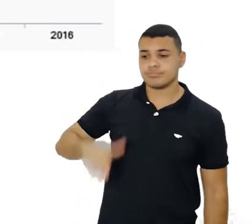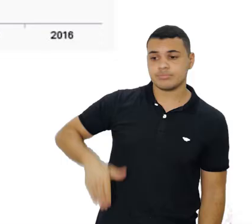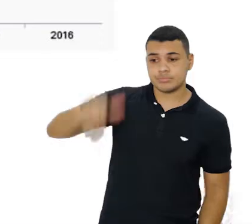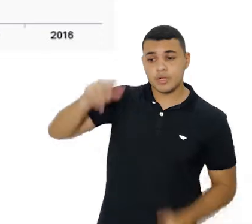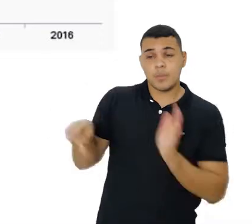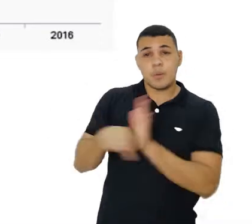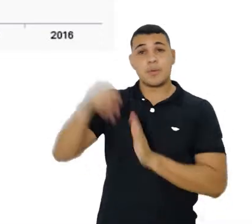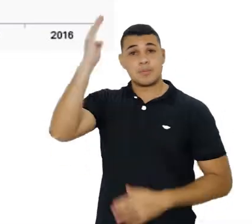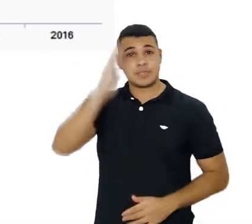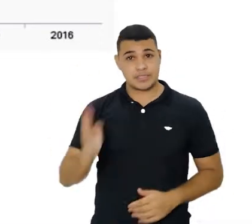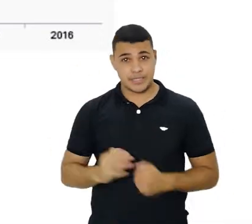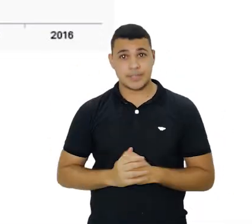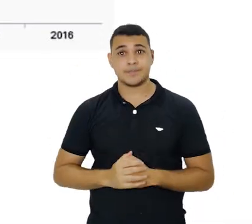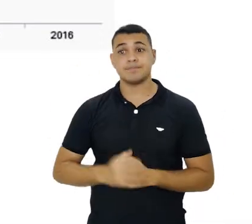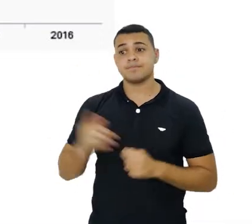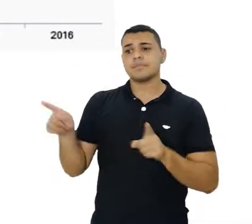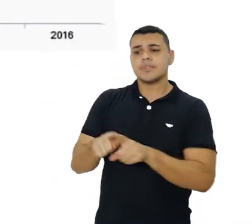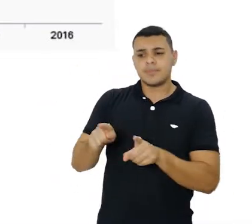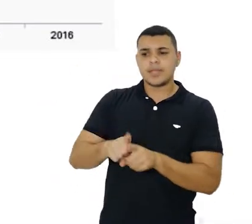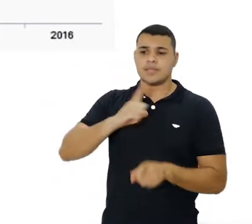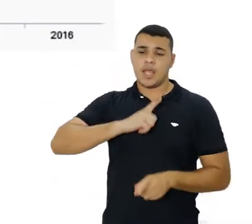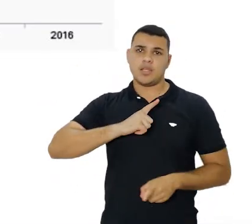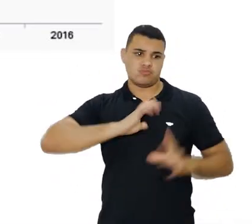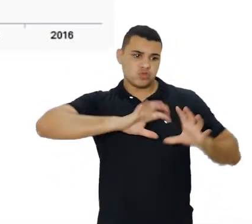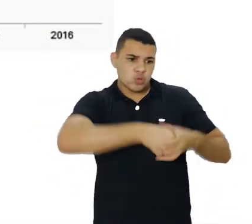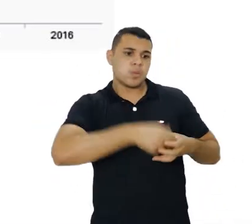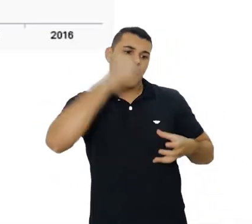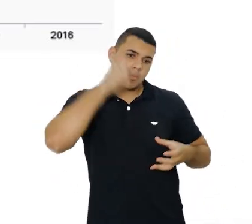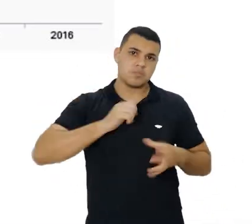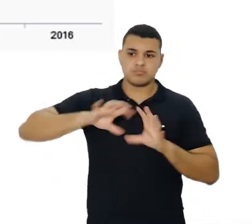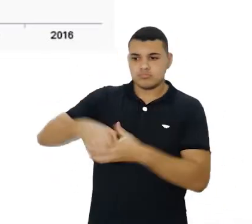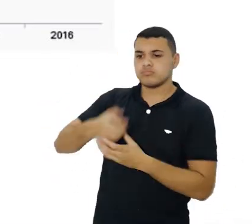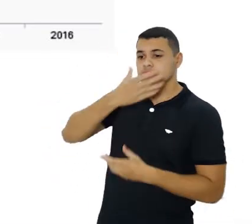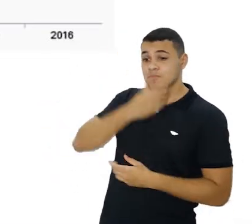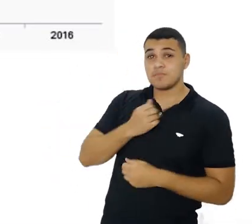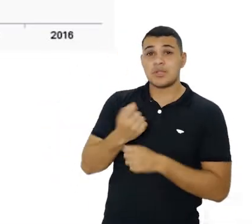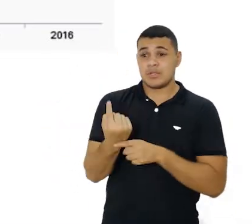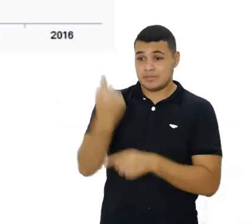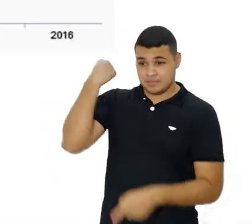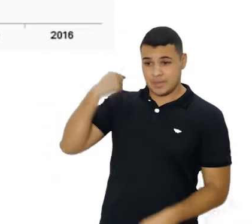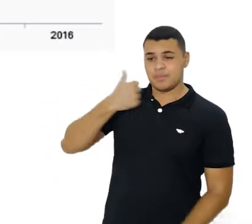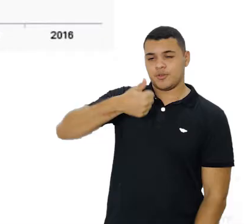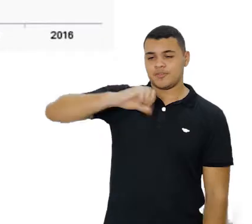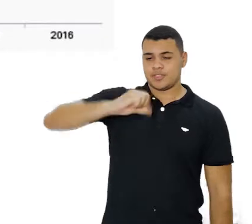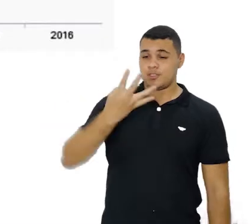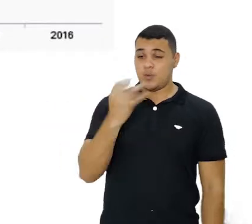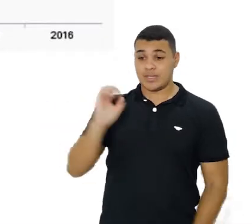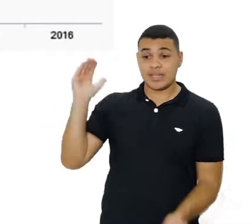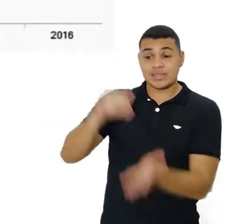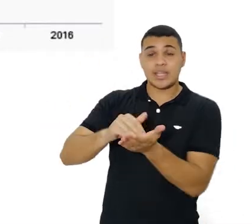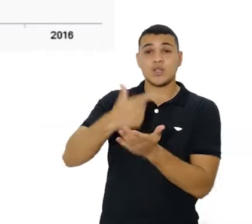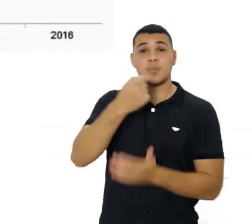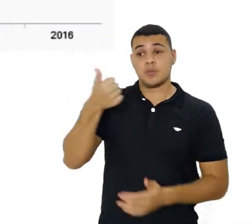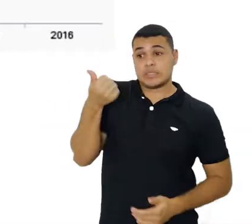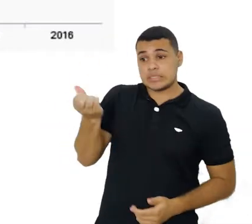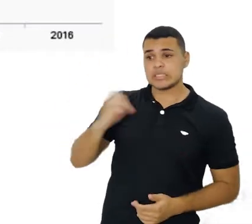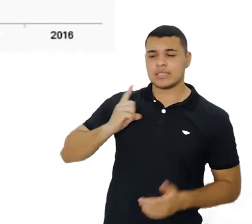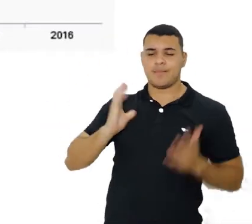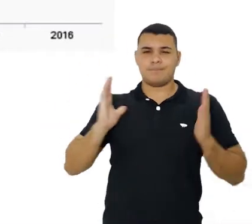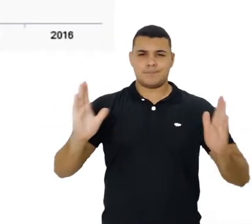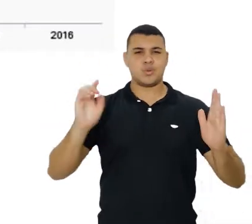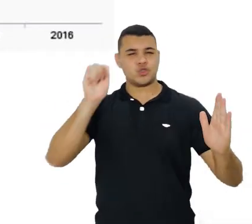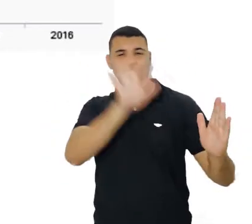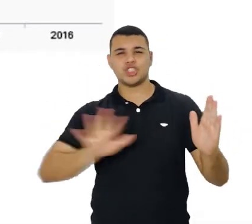da população brasileira e estratificada por sexo, né, desde 1940 até 2016.